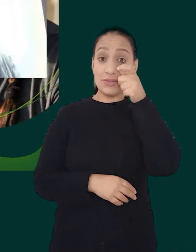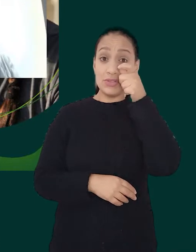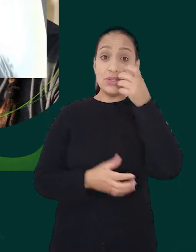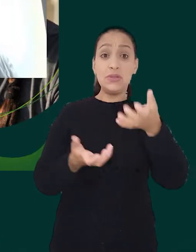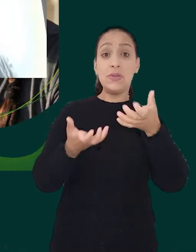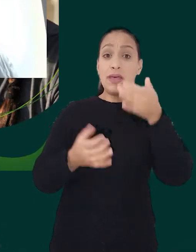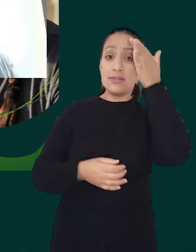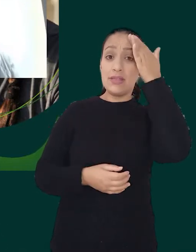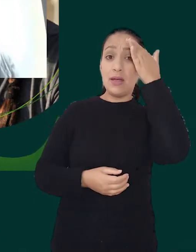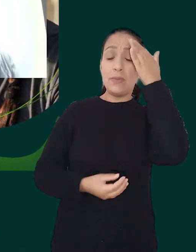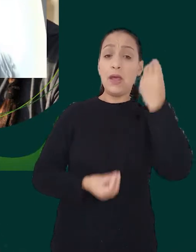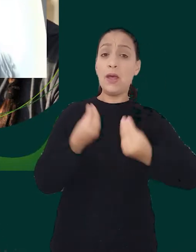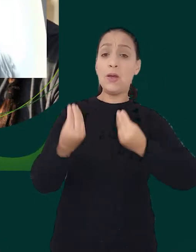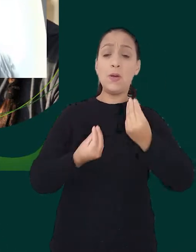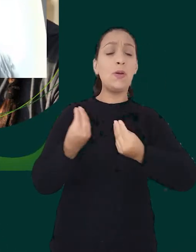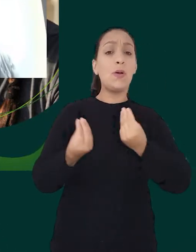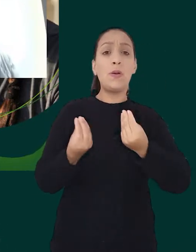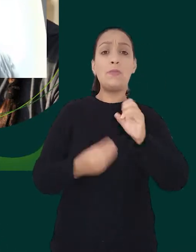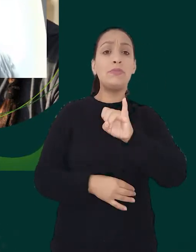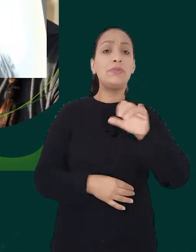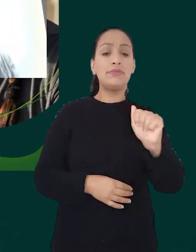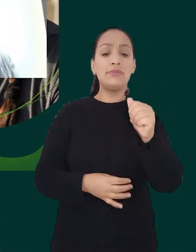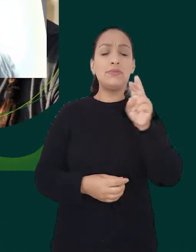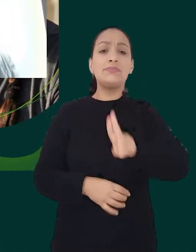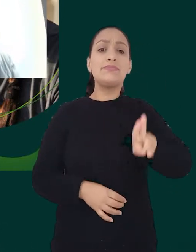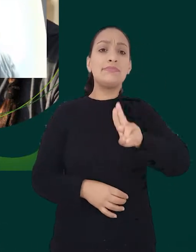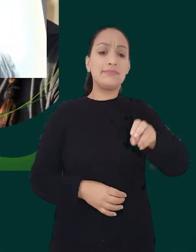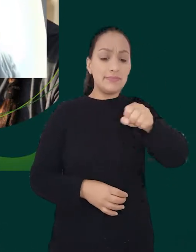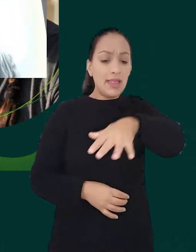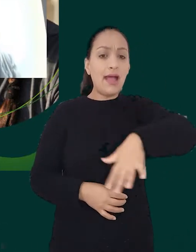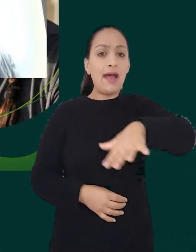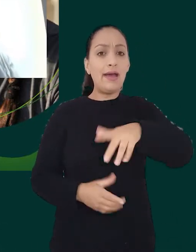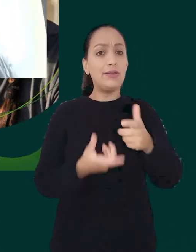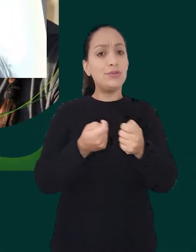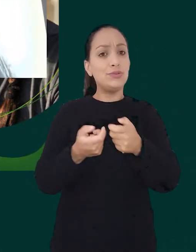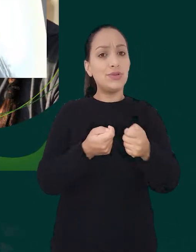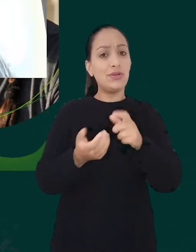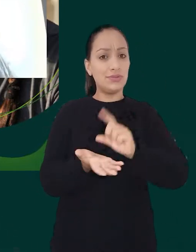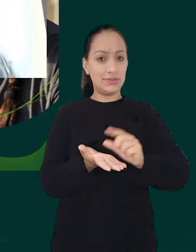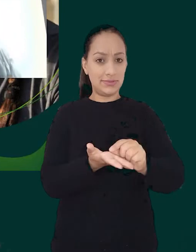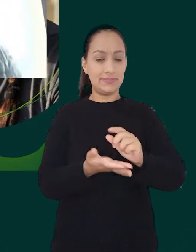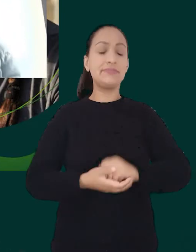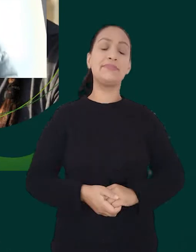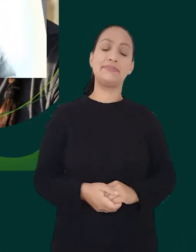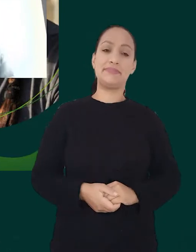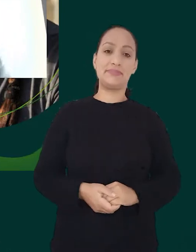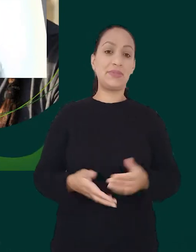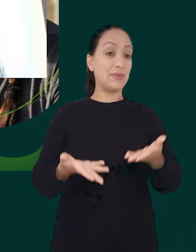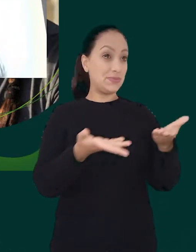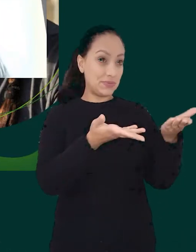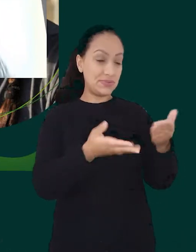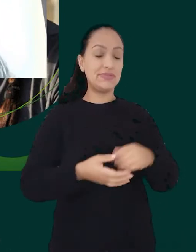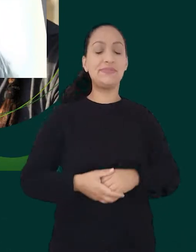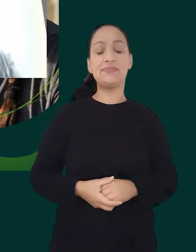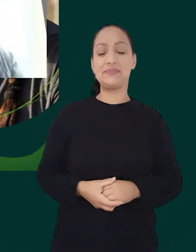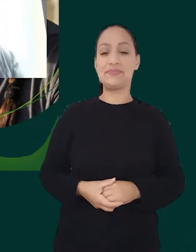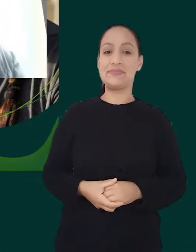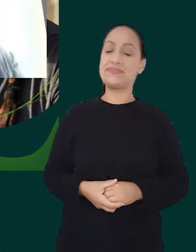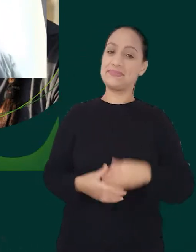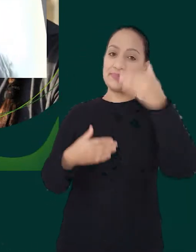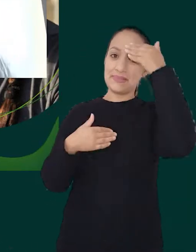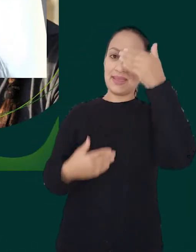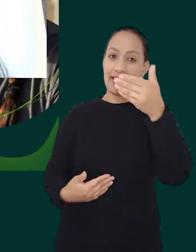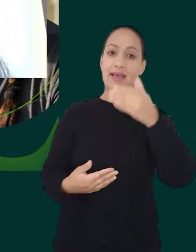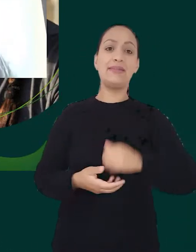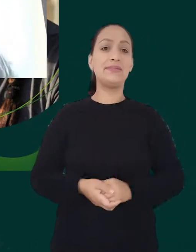que a inteligência artificial é utilizada na área dos jogos digitais. Tudo contigo. Bueno, muito obrigado.